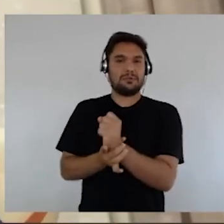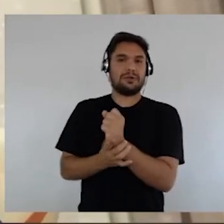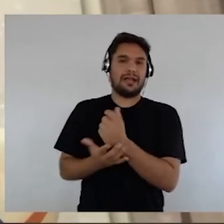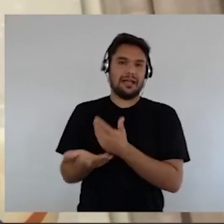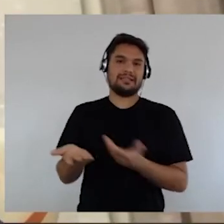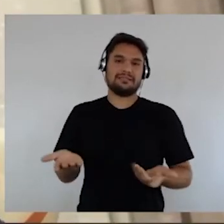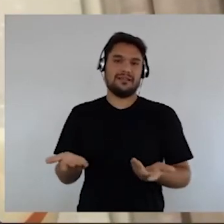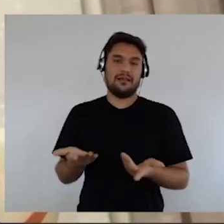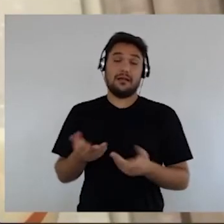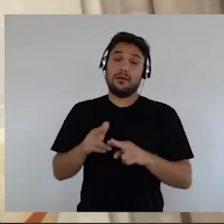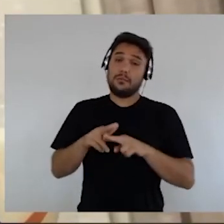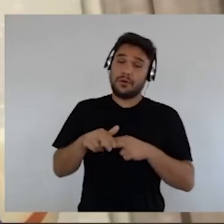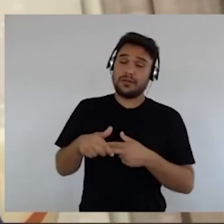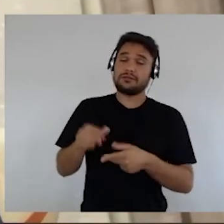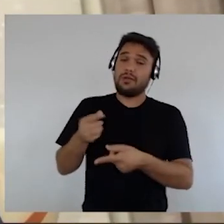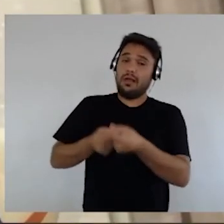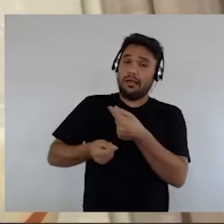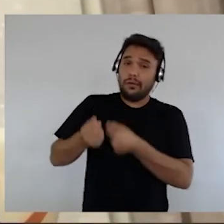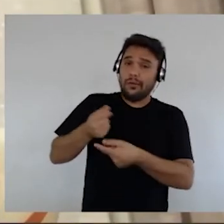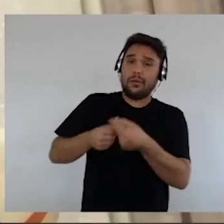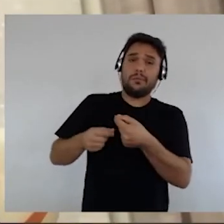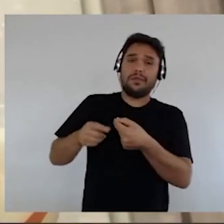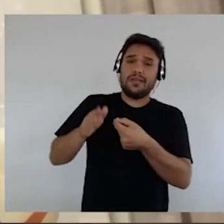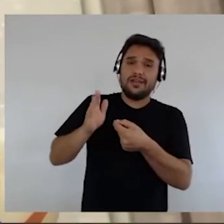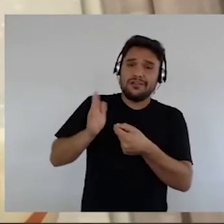a economia já é, por si mesma,